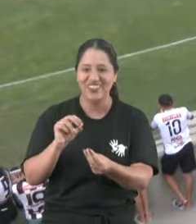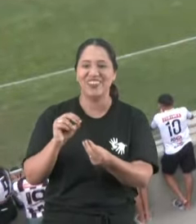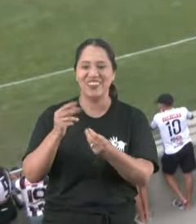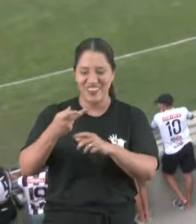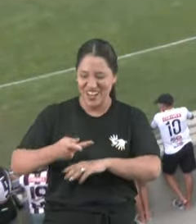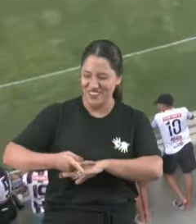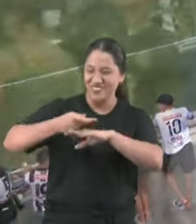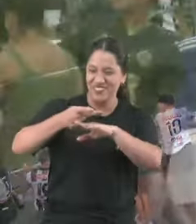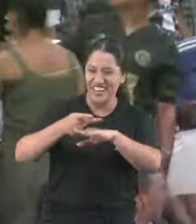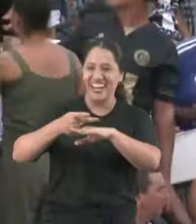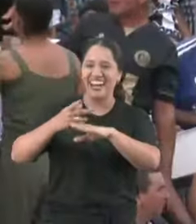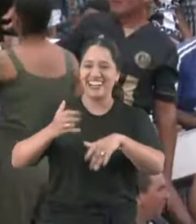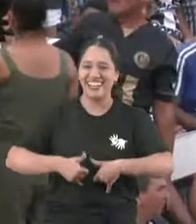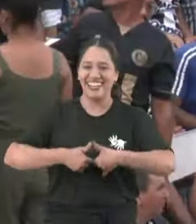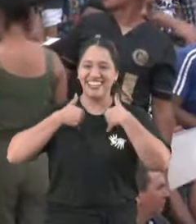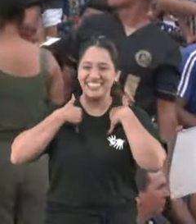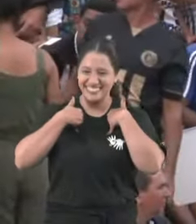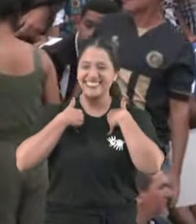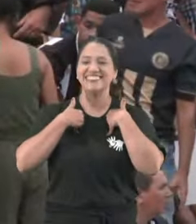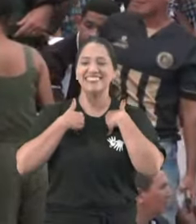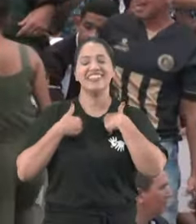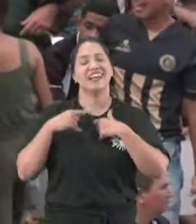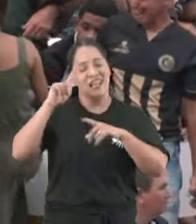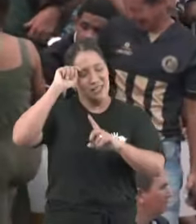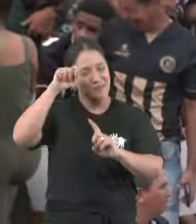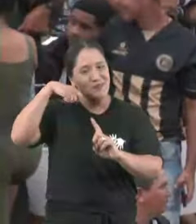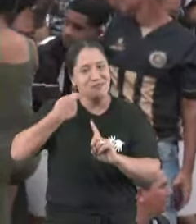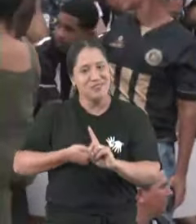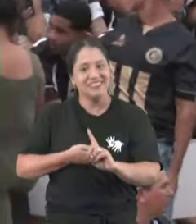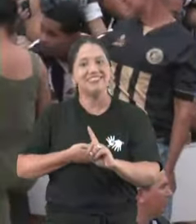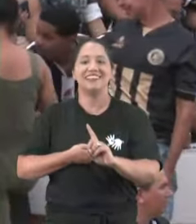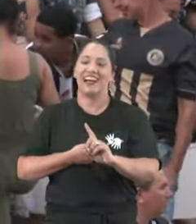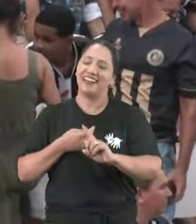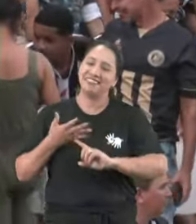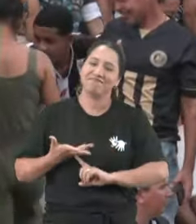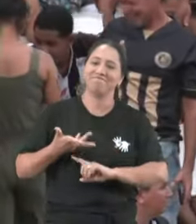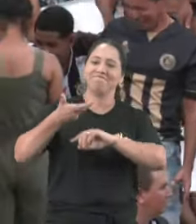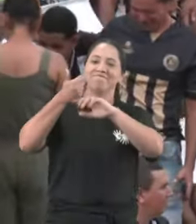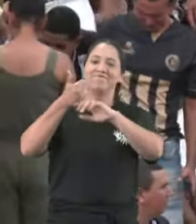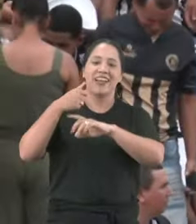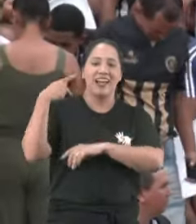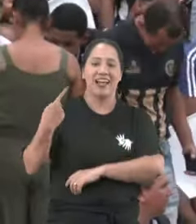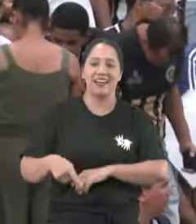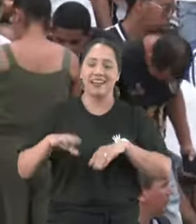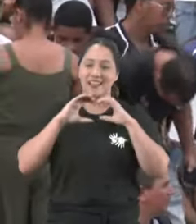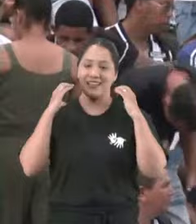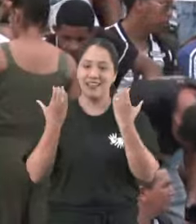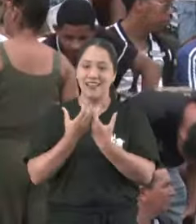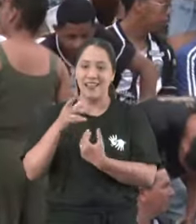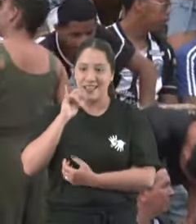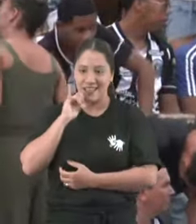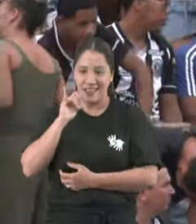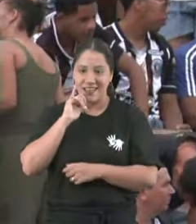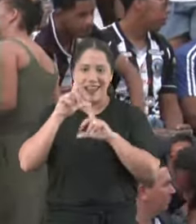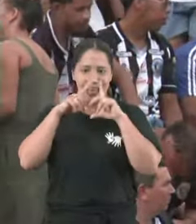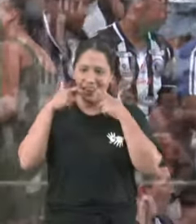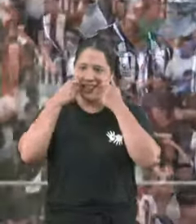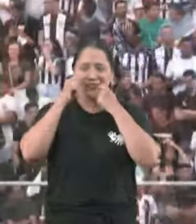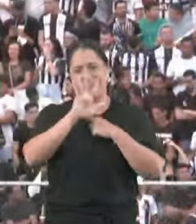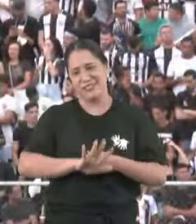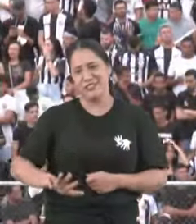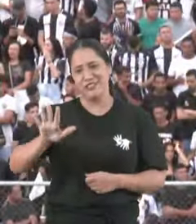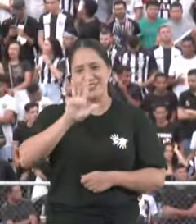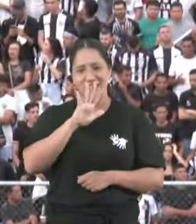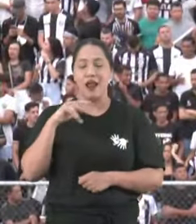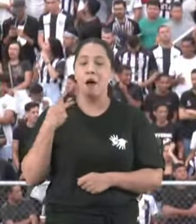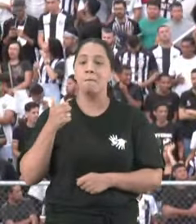placa justíssima em homenagem a esse cara que tanto engrandece o futebol aqui de Arapiraca, de Alagoas como um todo, né, Alberto?